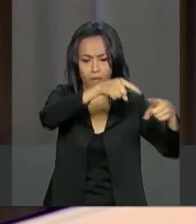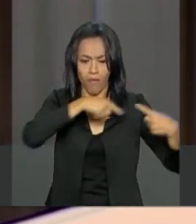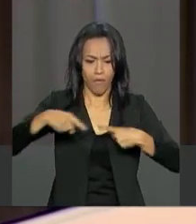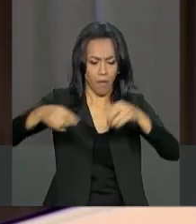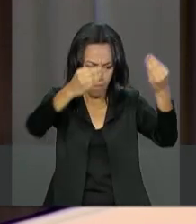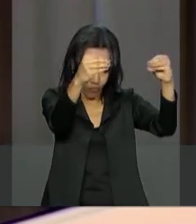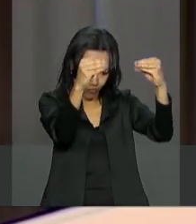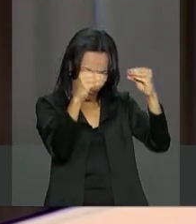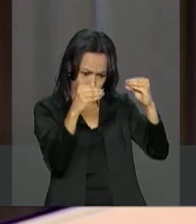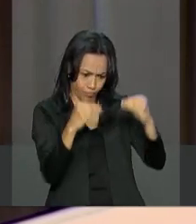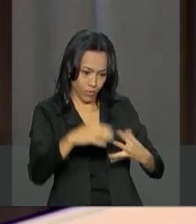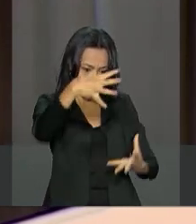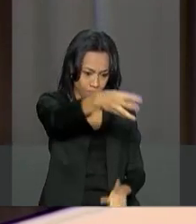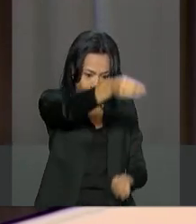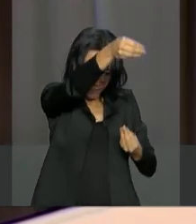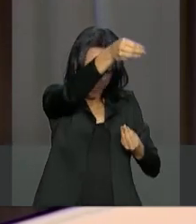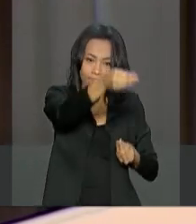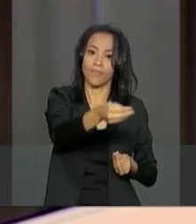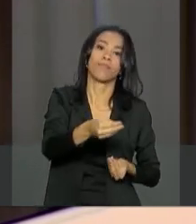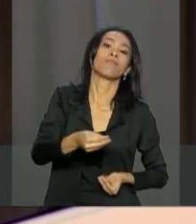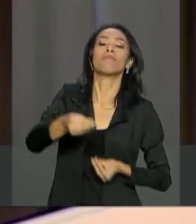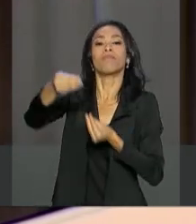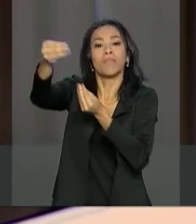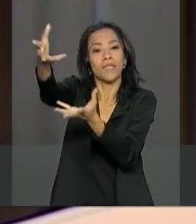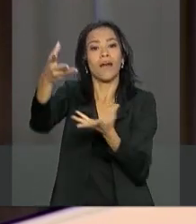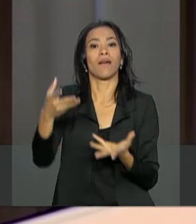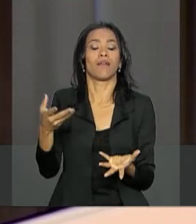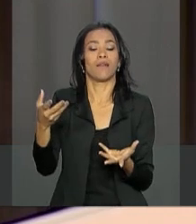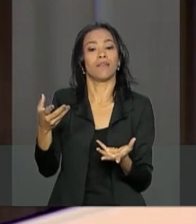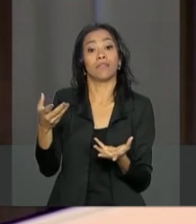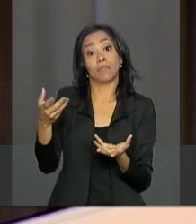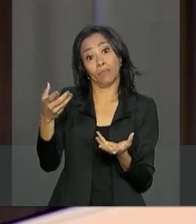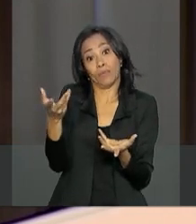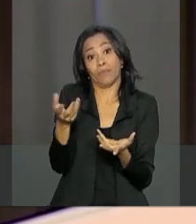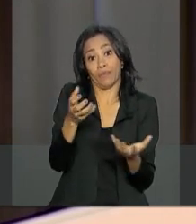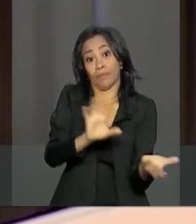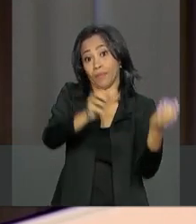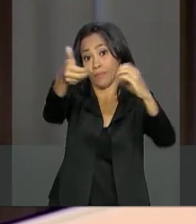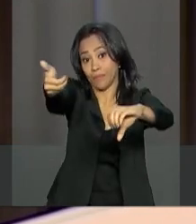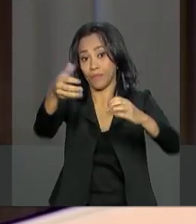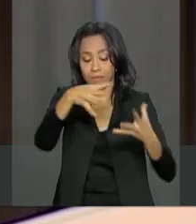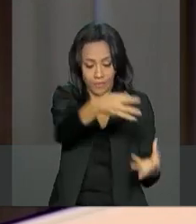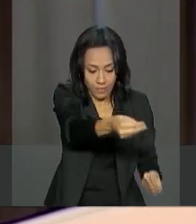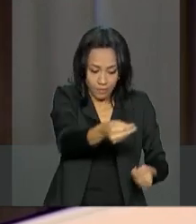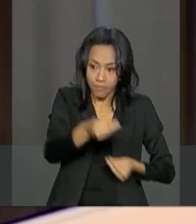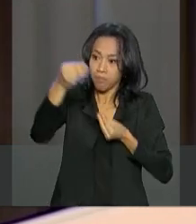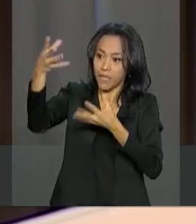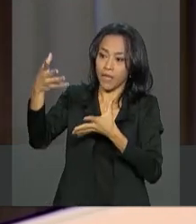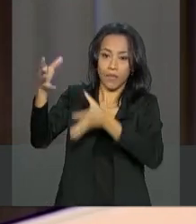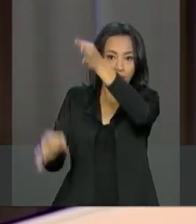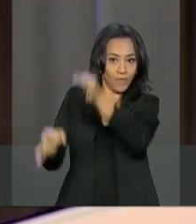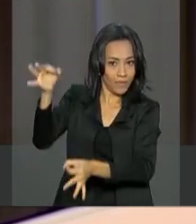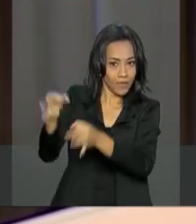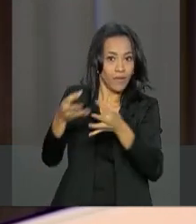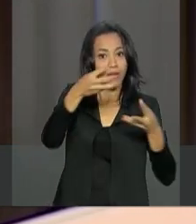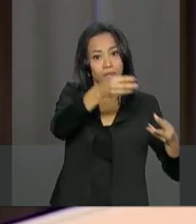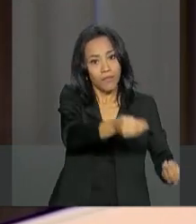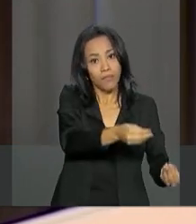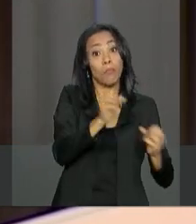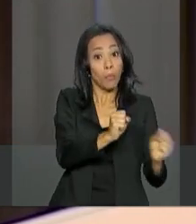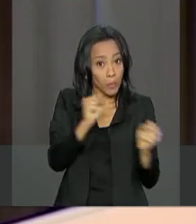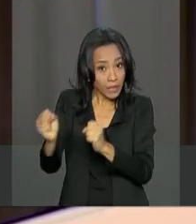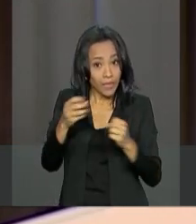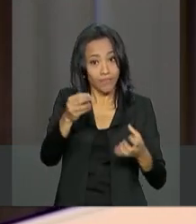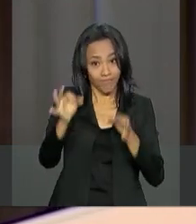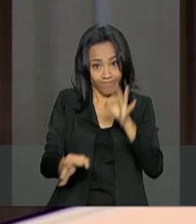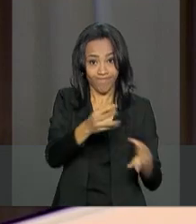vão mandá-las ao Legislativo, vão mandá-las ao Judiciário, para que se produza aquilo que o Robson mais ou menos colocou,